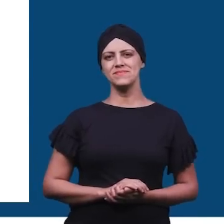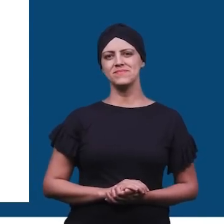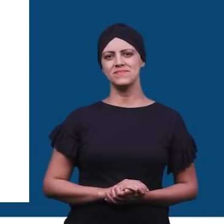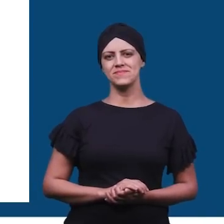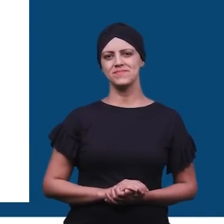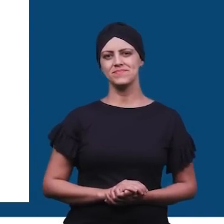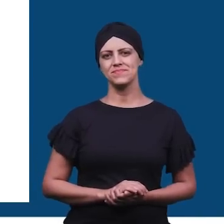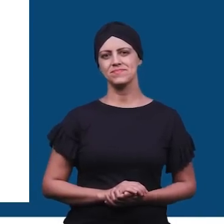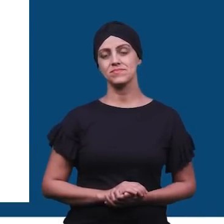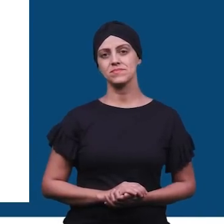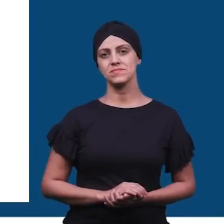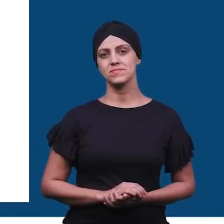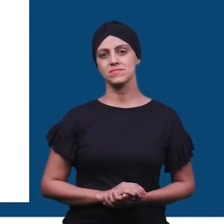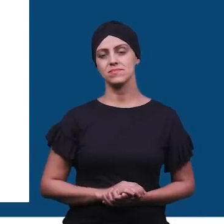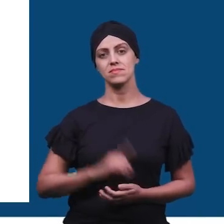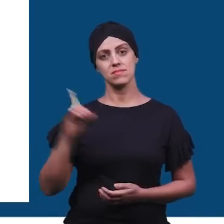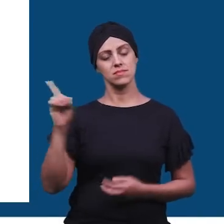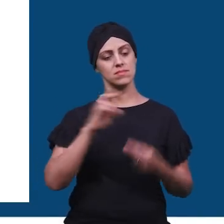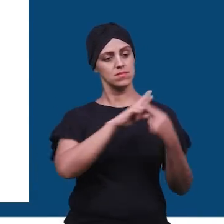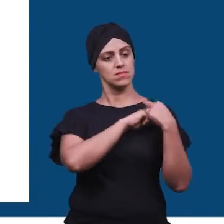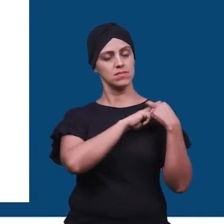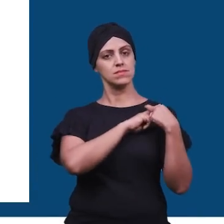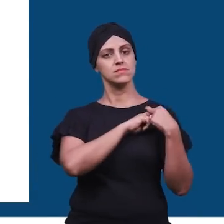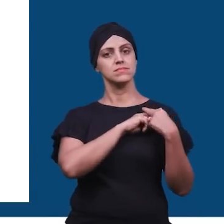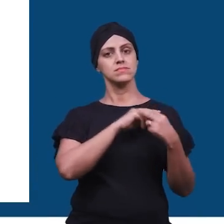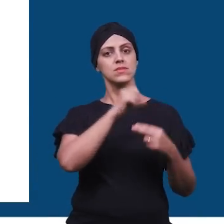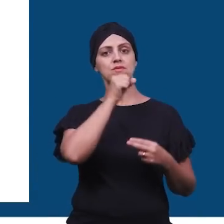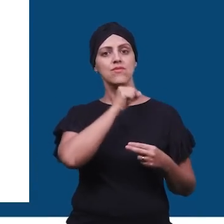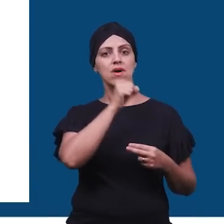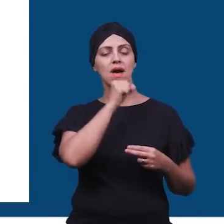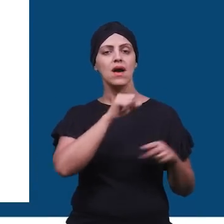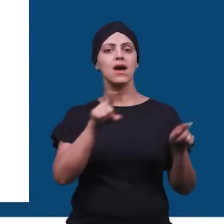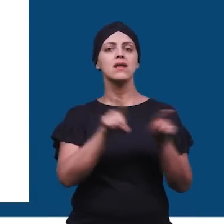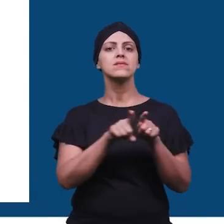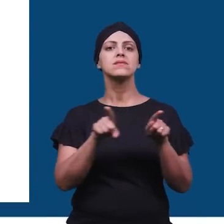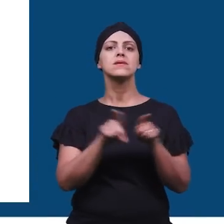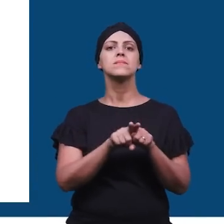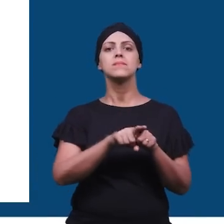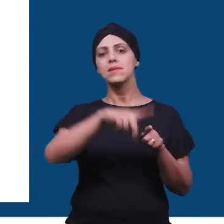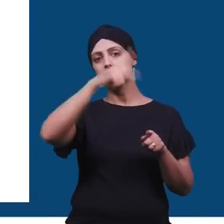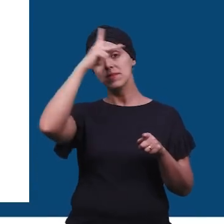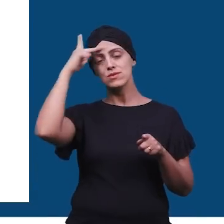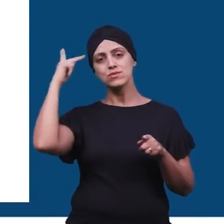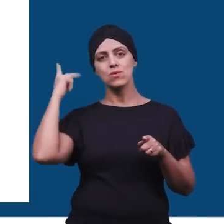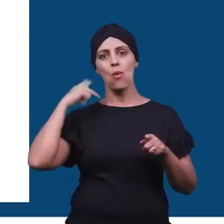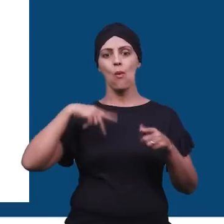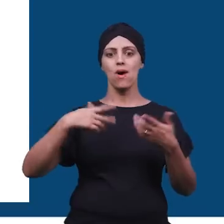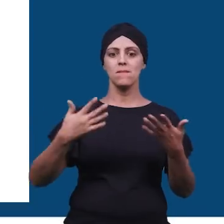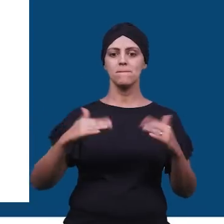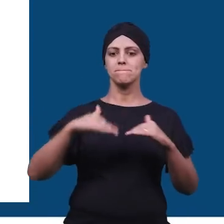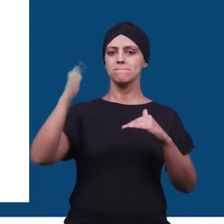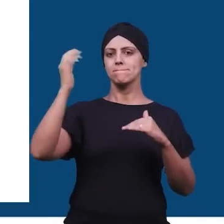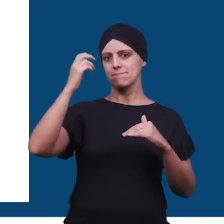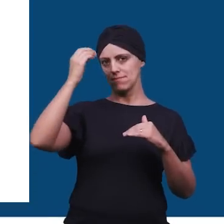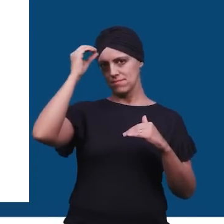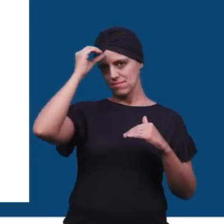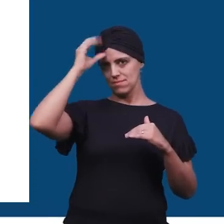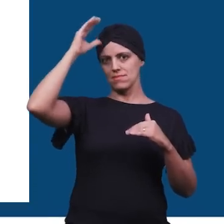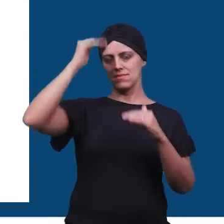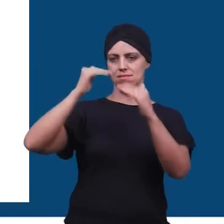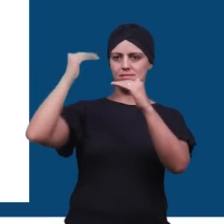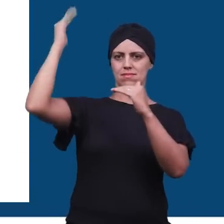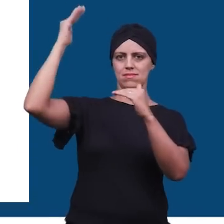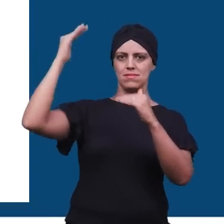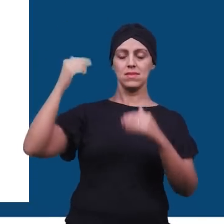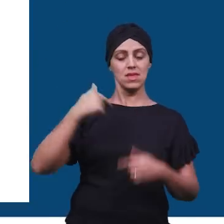por todo o trabalho na obra do Senhor. Ele está responsável pelos idosos e altas habilidades. E aqui estou eu,